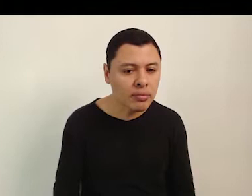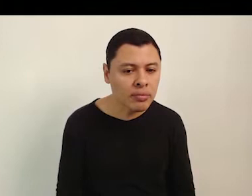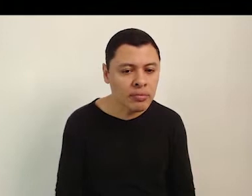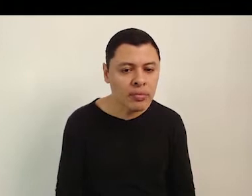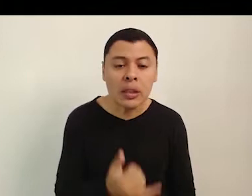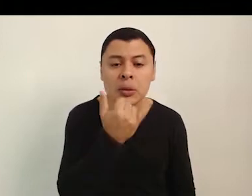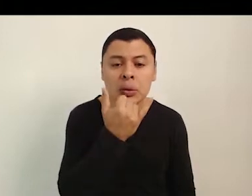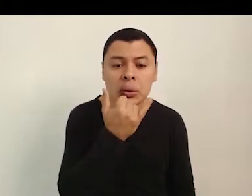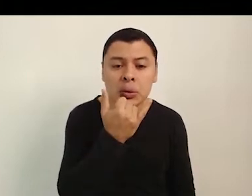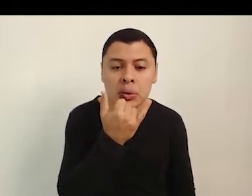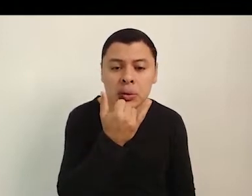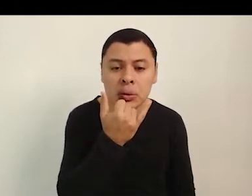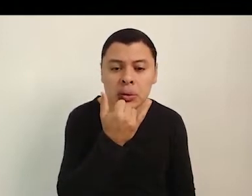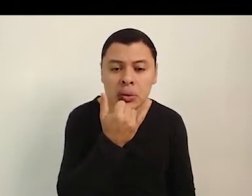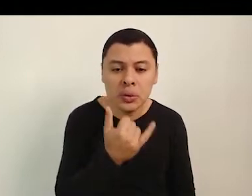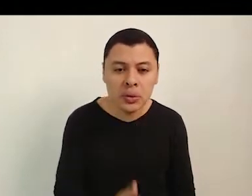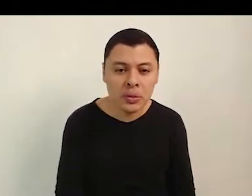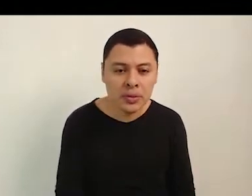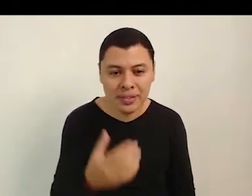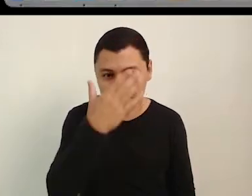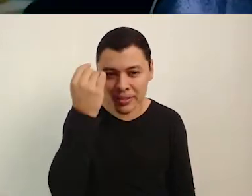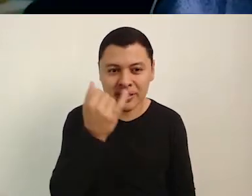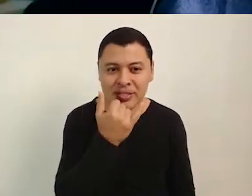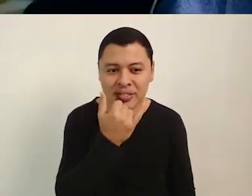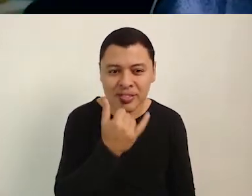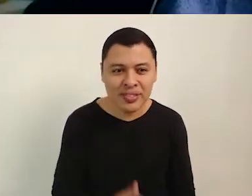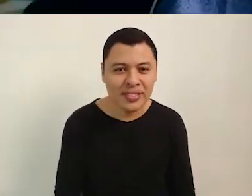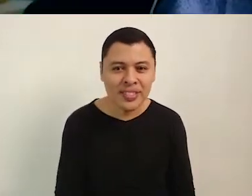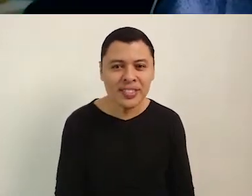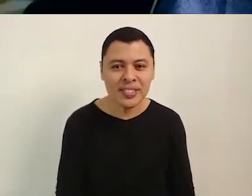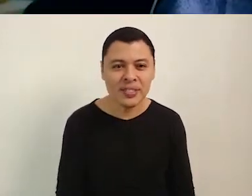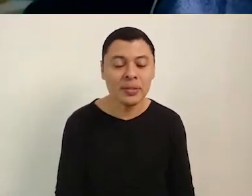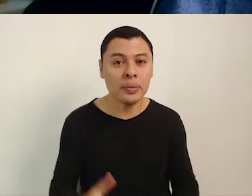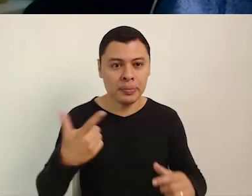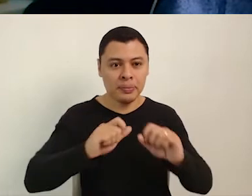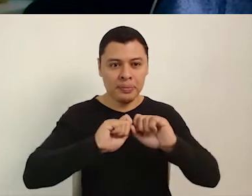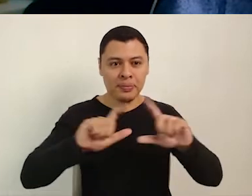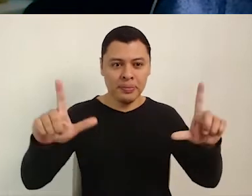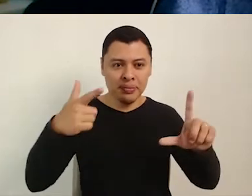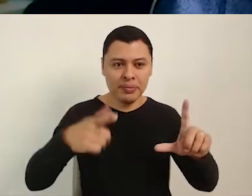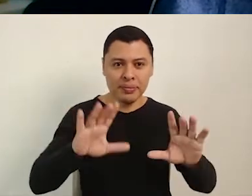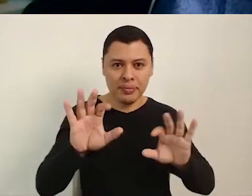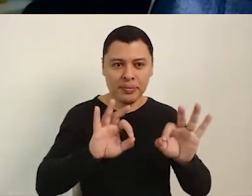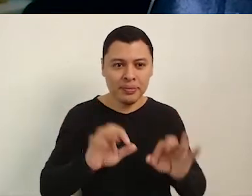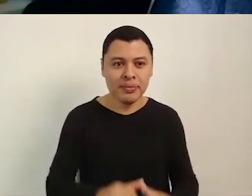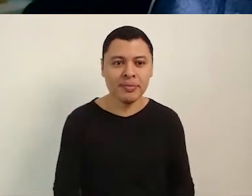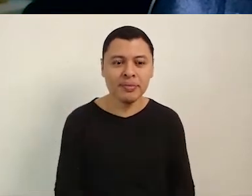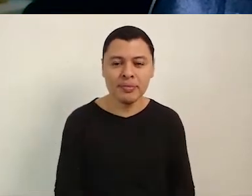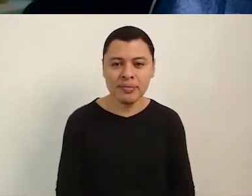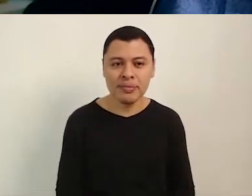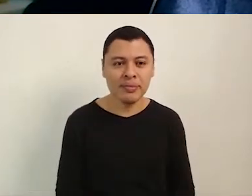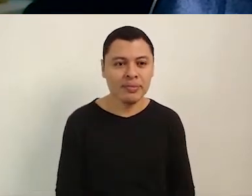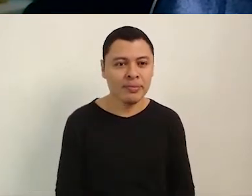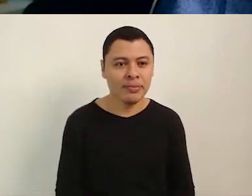Perdão, só um minutinho. Desculpa, falha minha. Deixa eu compartilhar novamente aqui.